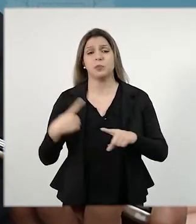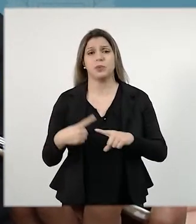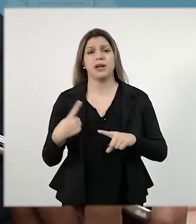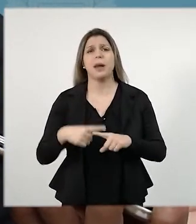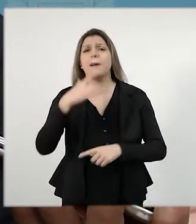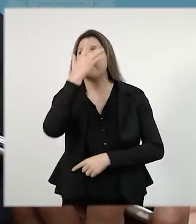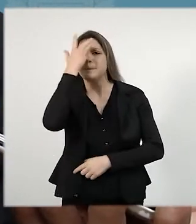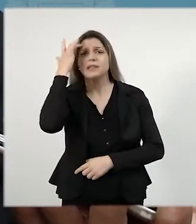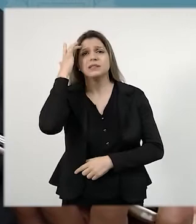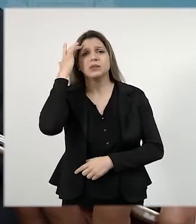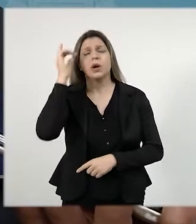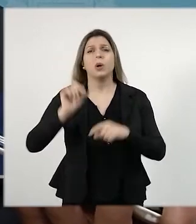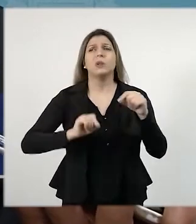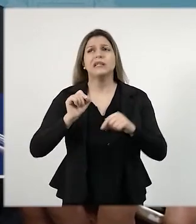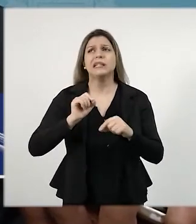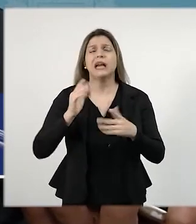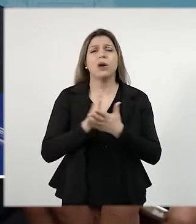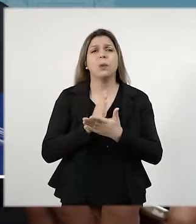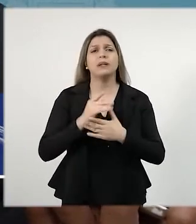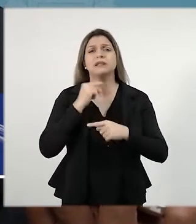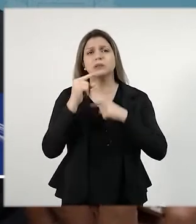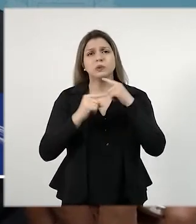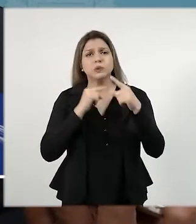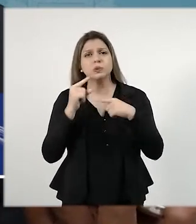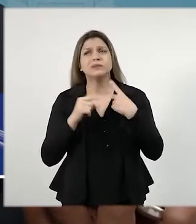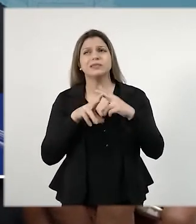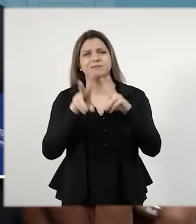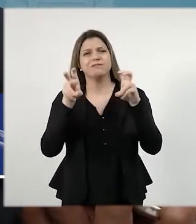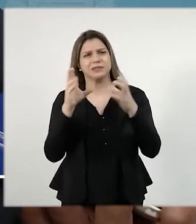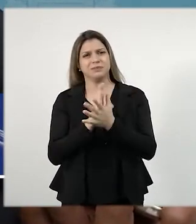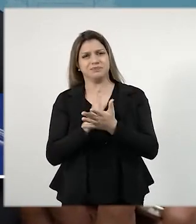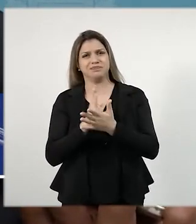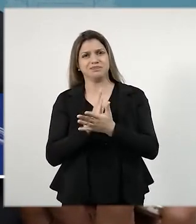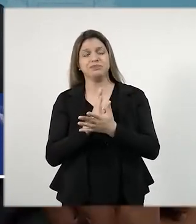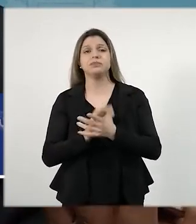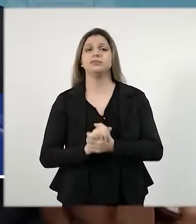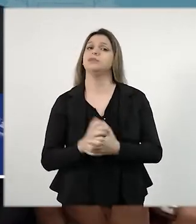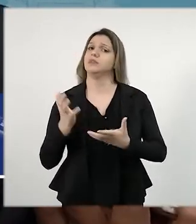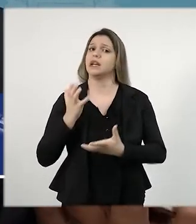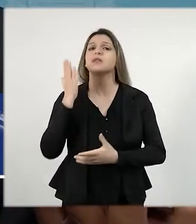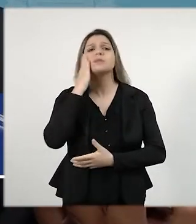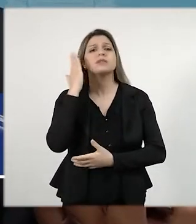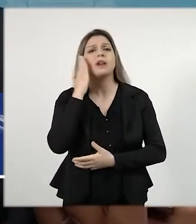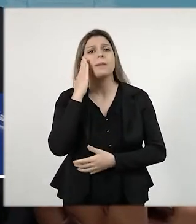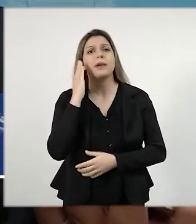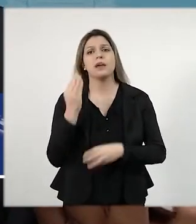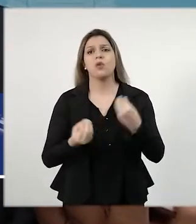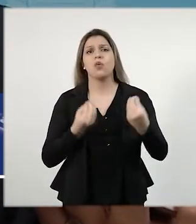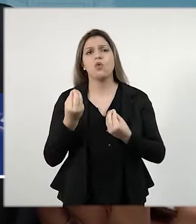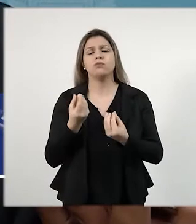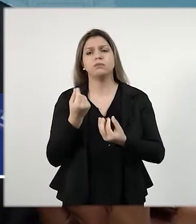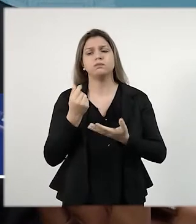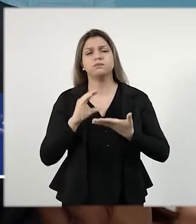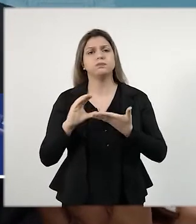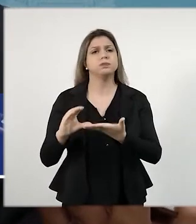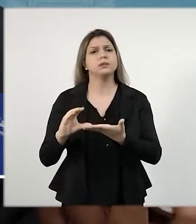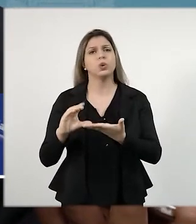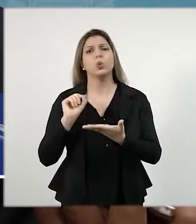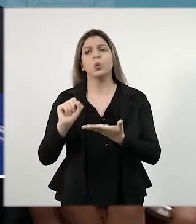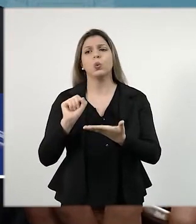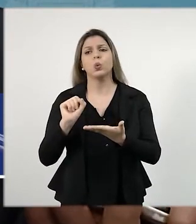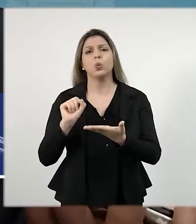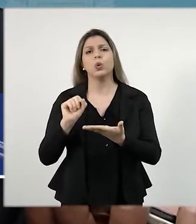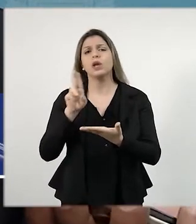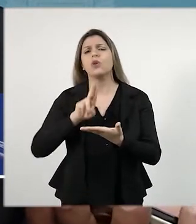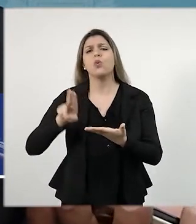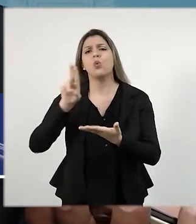porque muitas pessoas ficaram com dúvidas em alguns assuntos, Nós queremos saber, o que será gasto, no